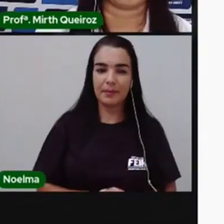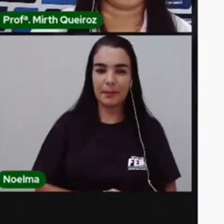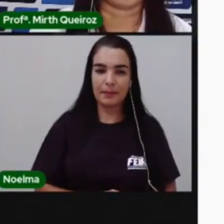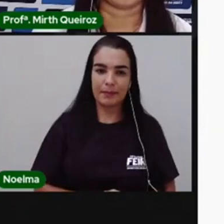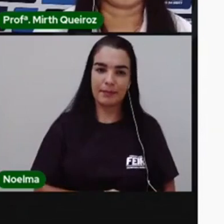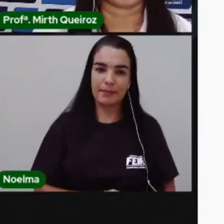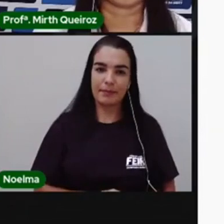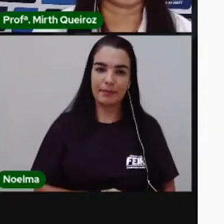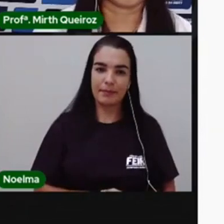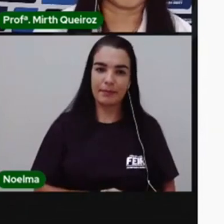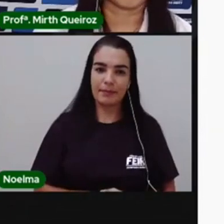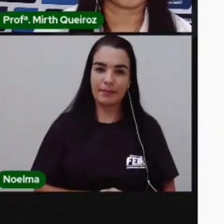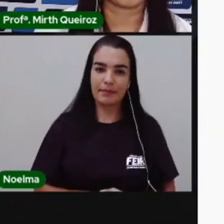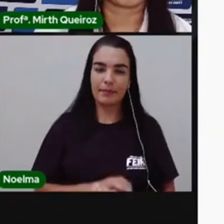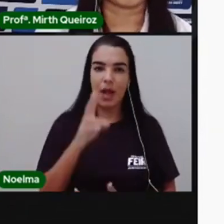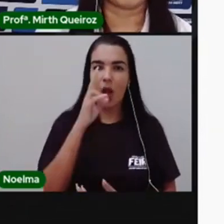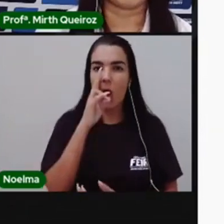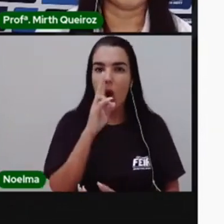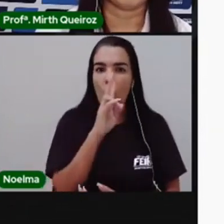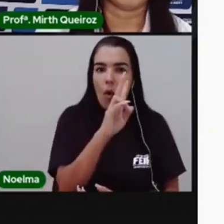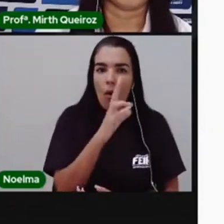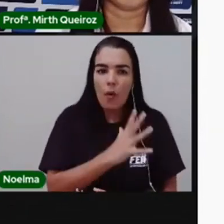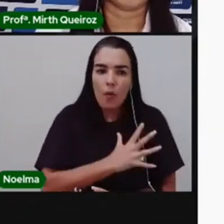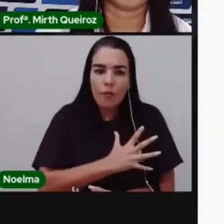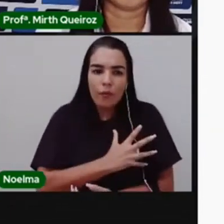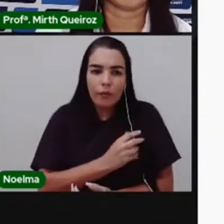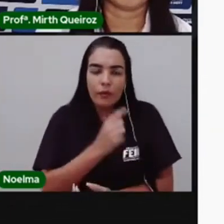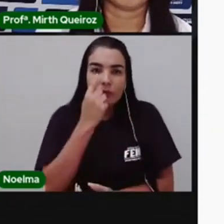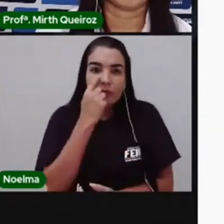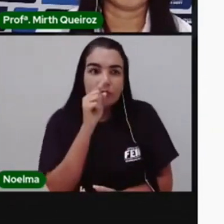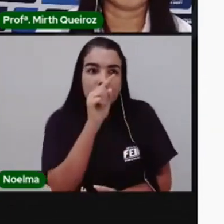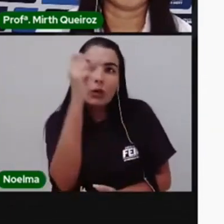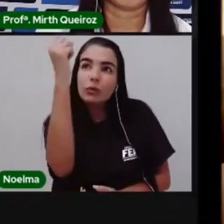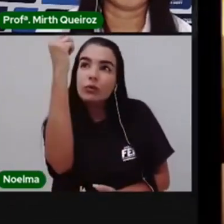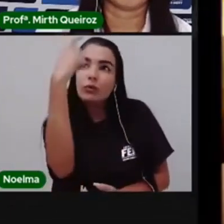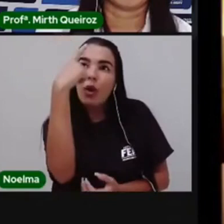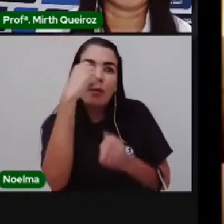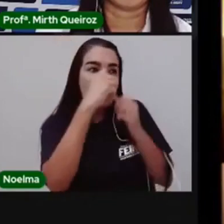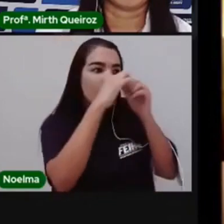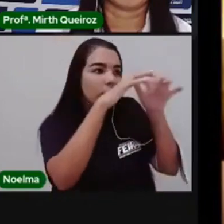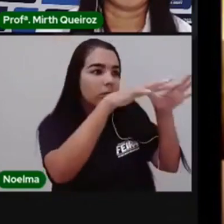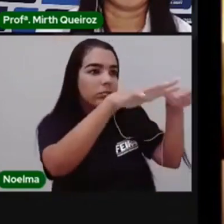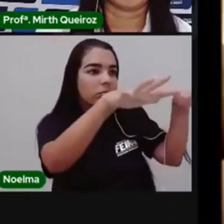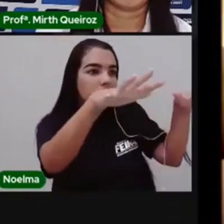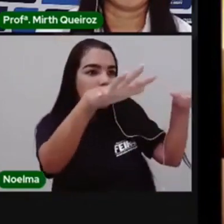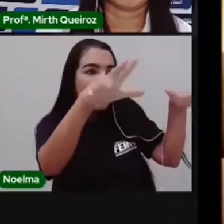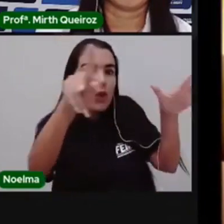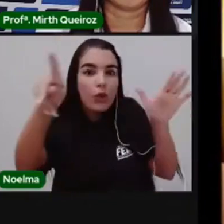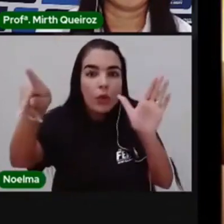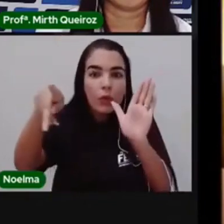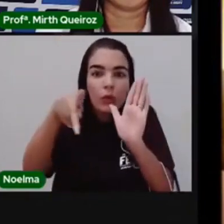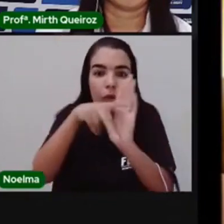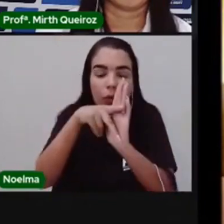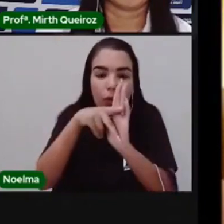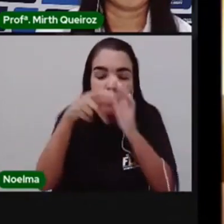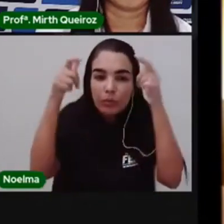Olhe, Simba. Tudo isso que o sol toca é o nosso reino. Nossa! O tempo de um